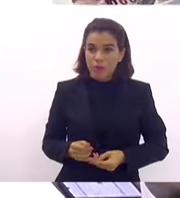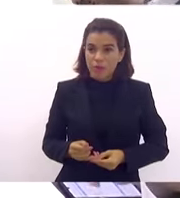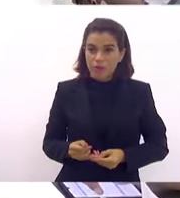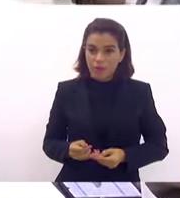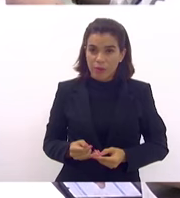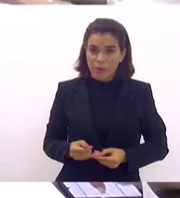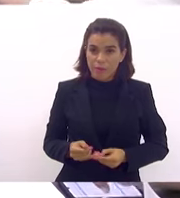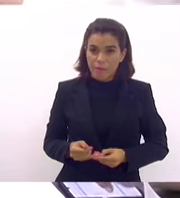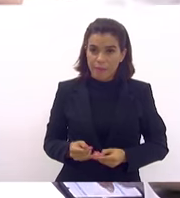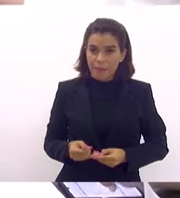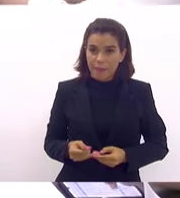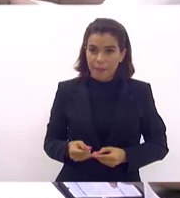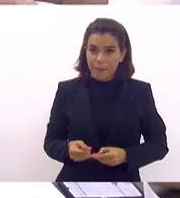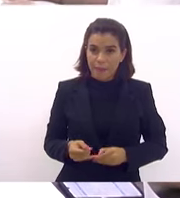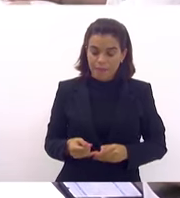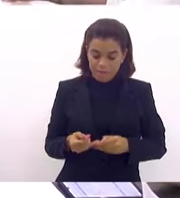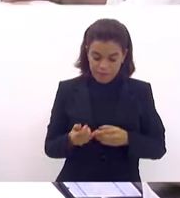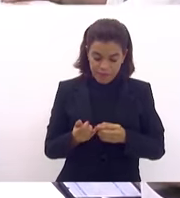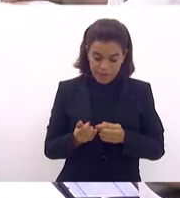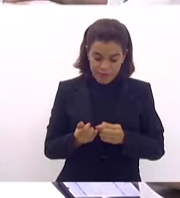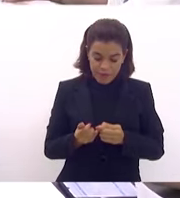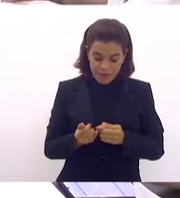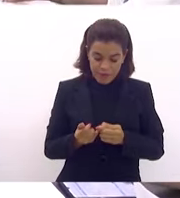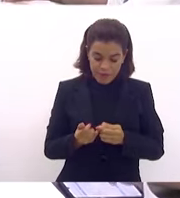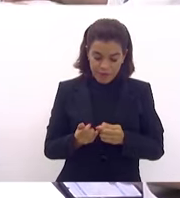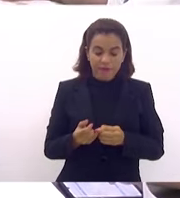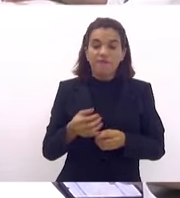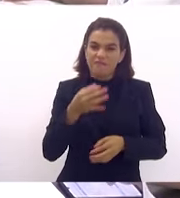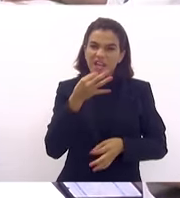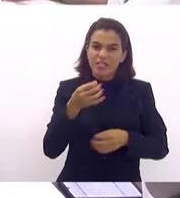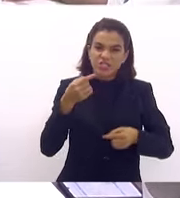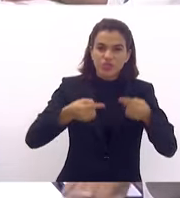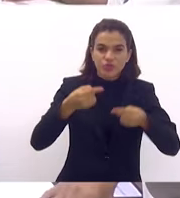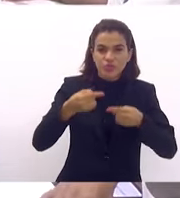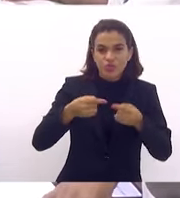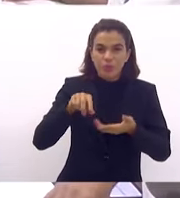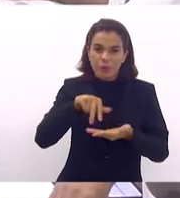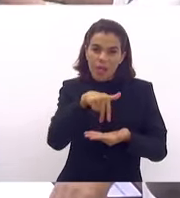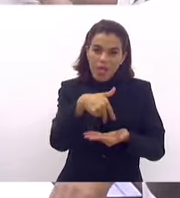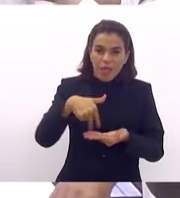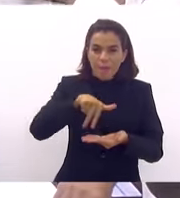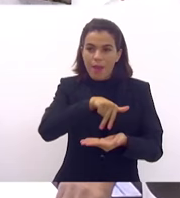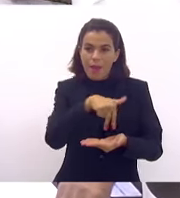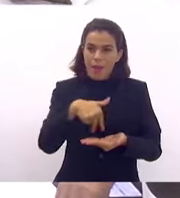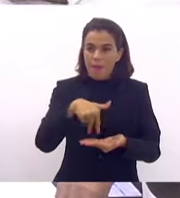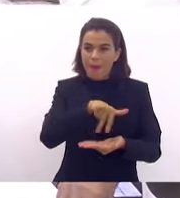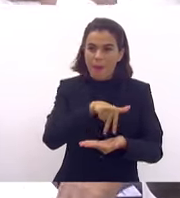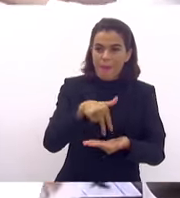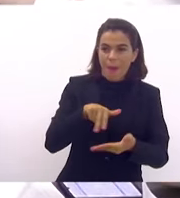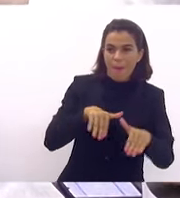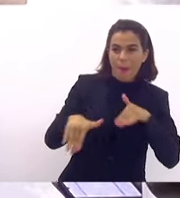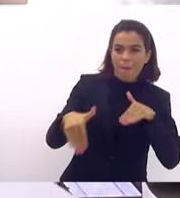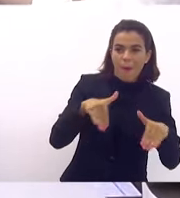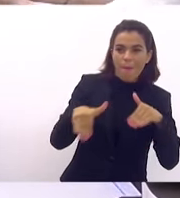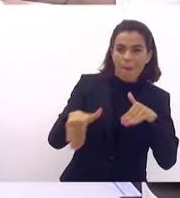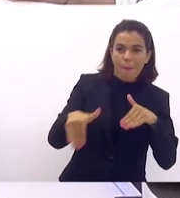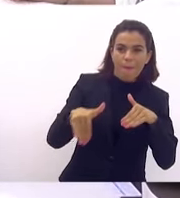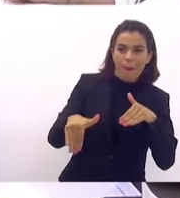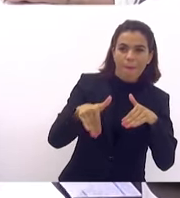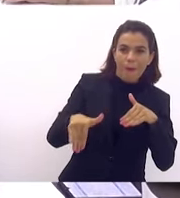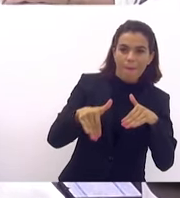Não sei nem se ele vai querer discutir, mas como é padrão... Discutir o break? Com os anglicismos, o deputado Luiz Paulo sempre discute com propriedade.